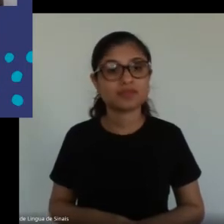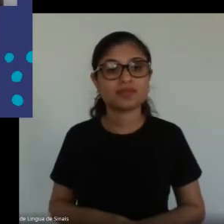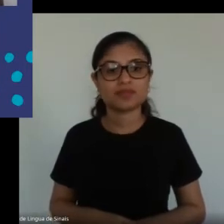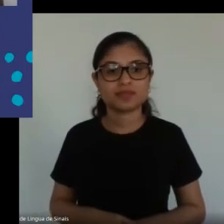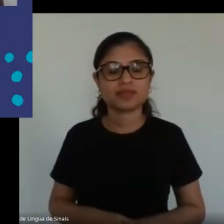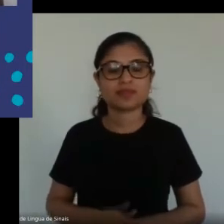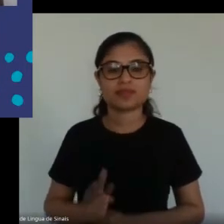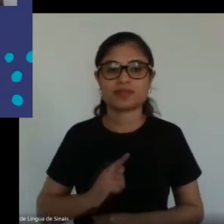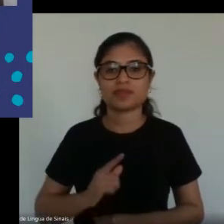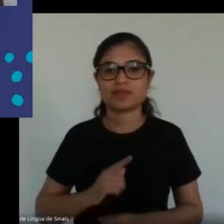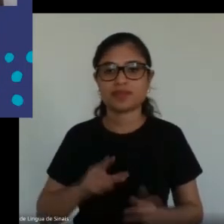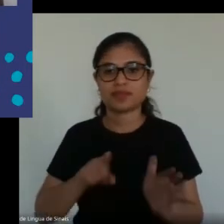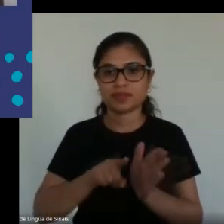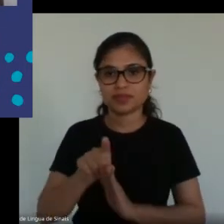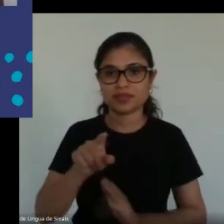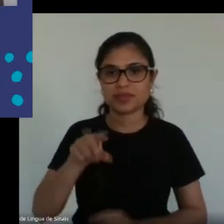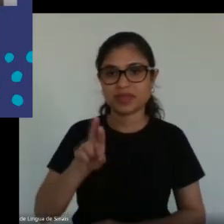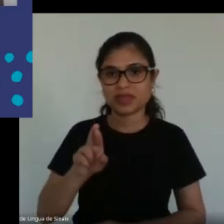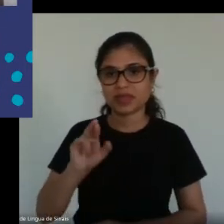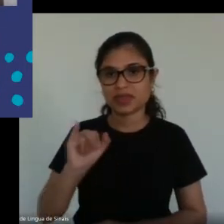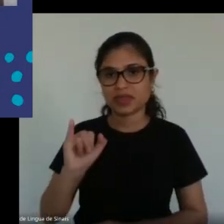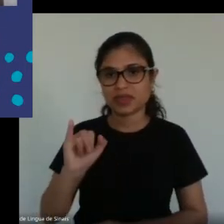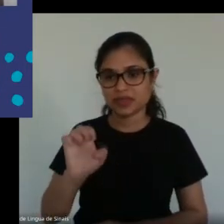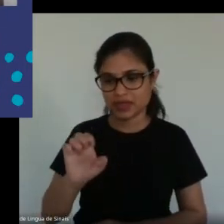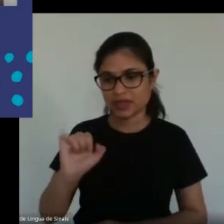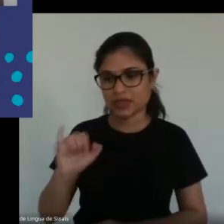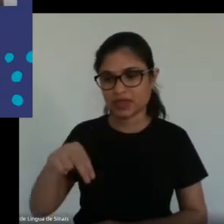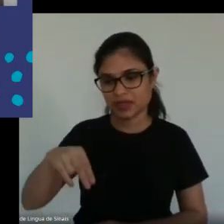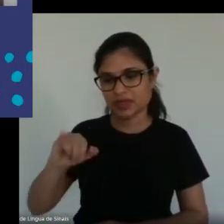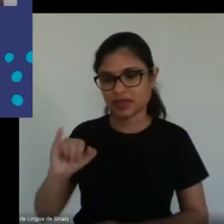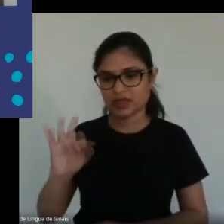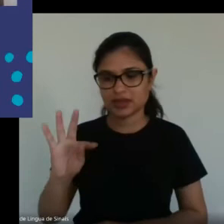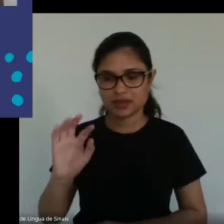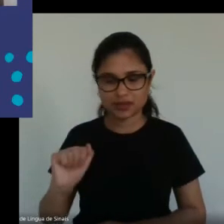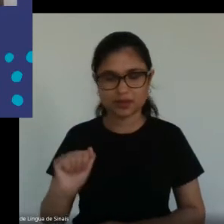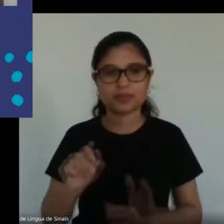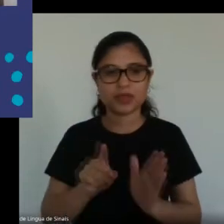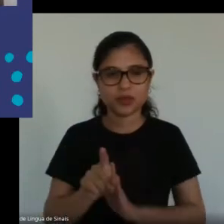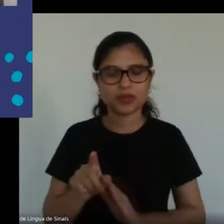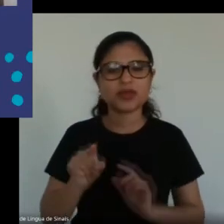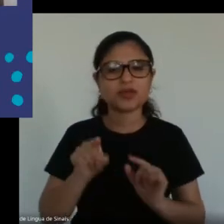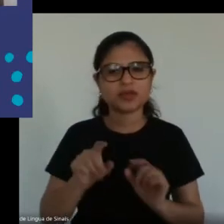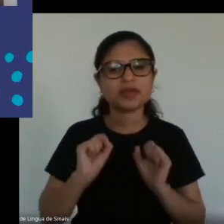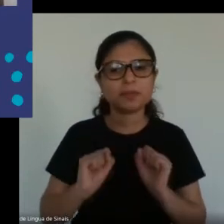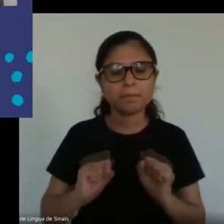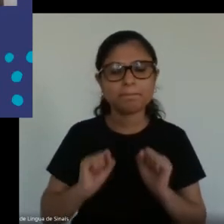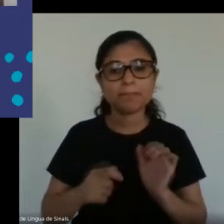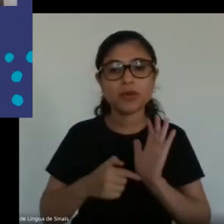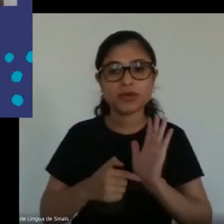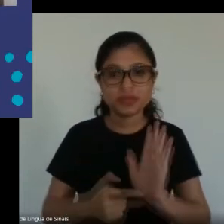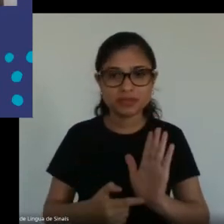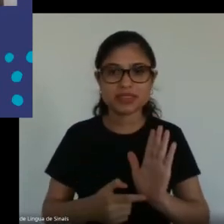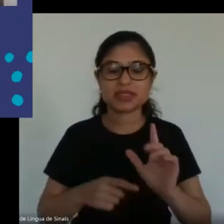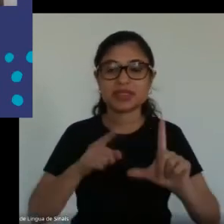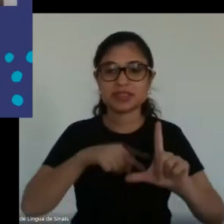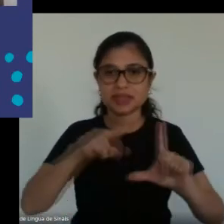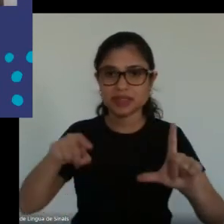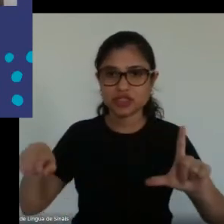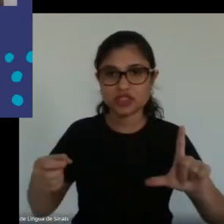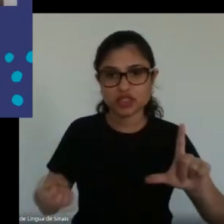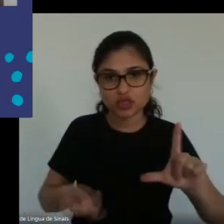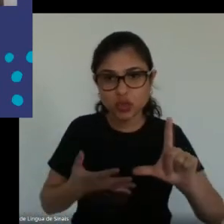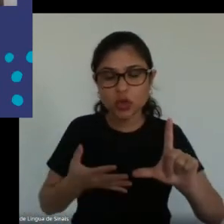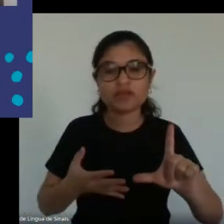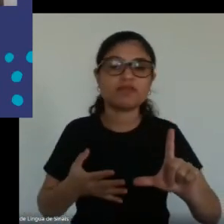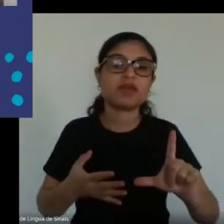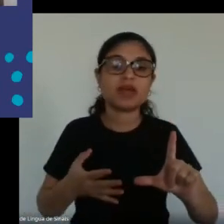Ó, a Renita fez uma pergunta. Ela fala assim: você poderia falar mais sobre as estatísticas recentes sobre